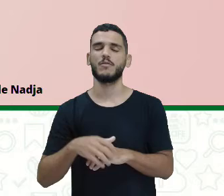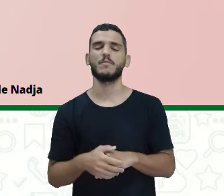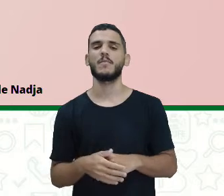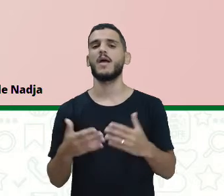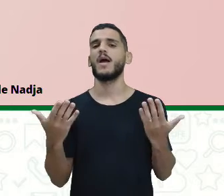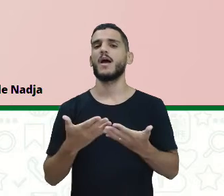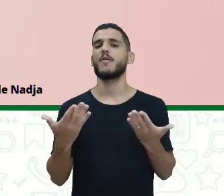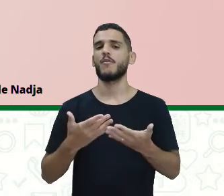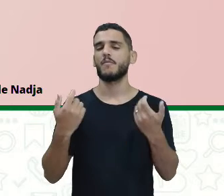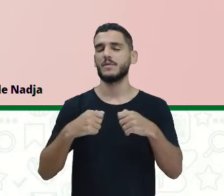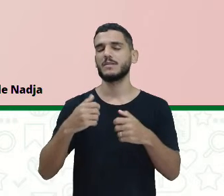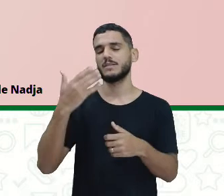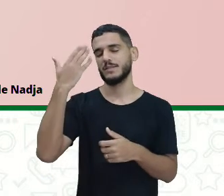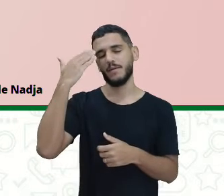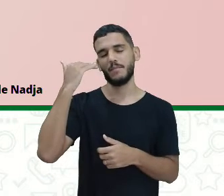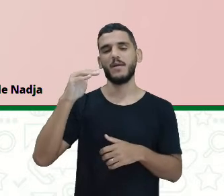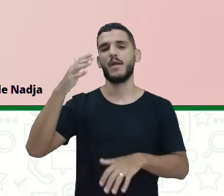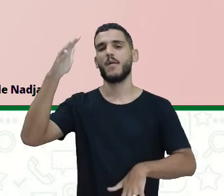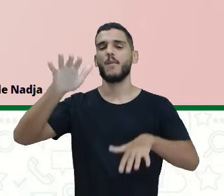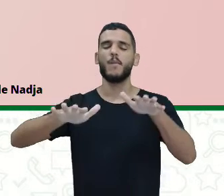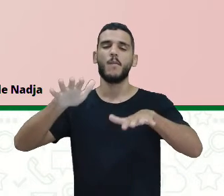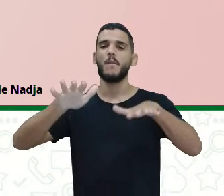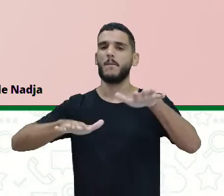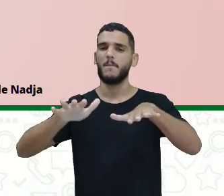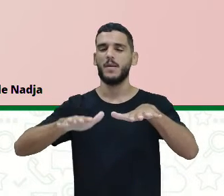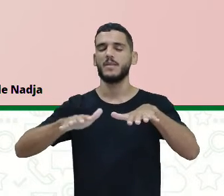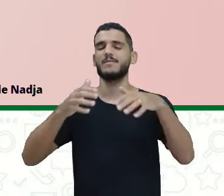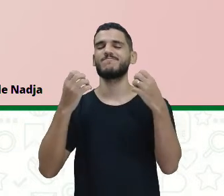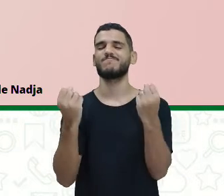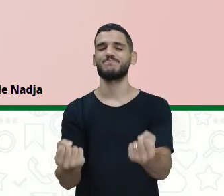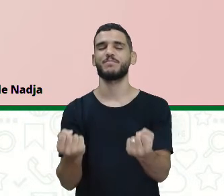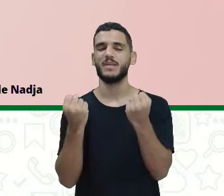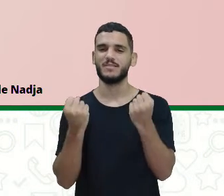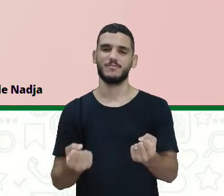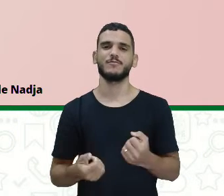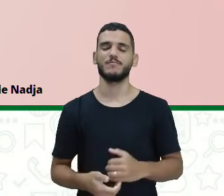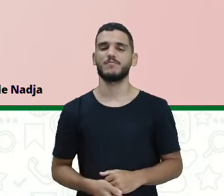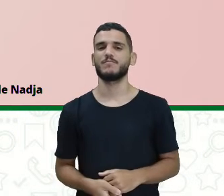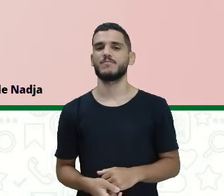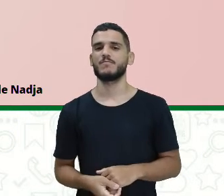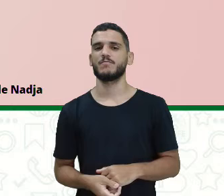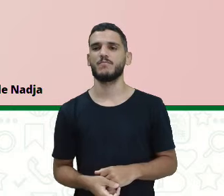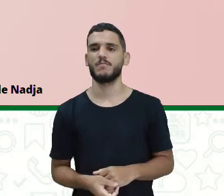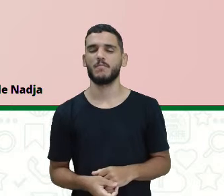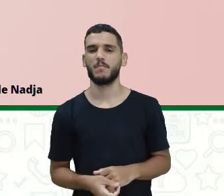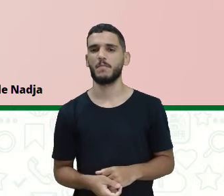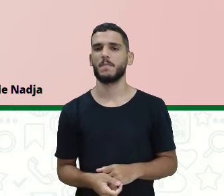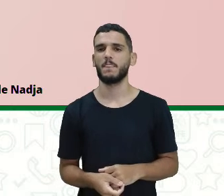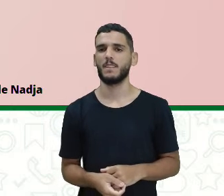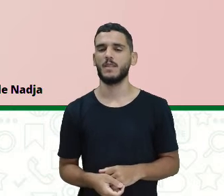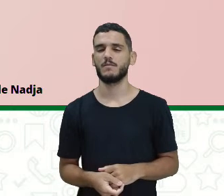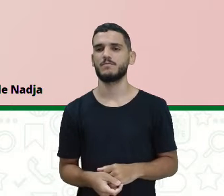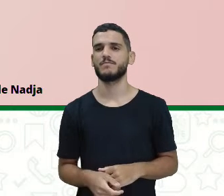quero saber qual é a média de peso. Então, imagina